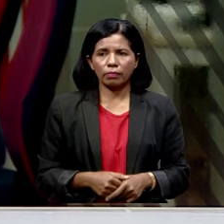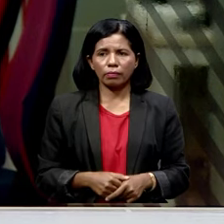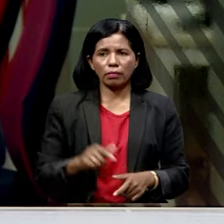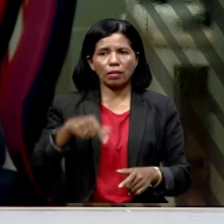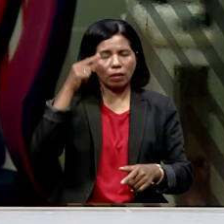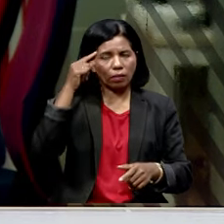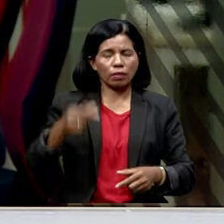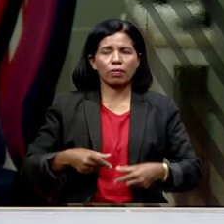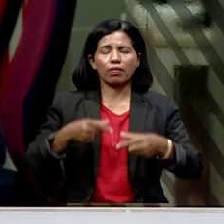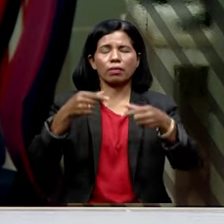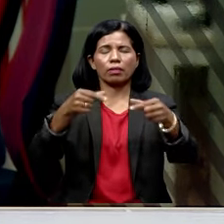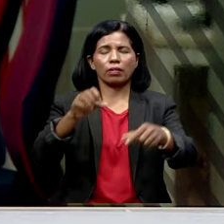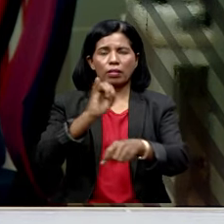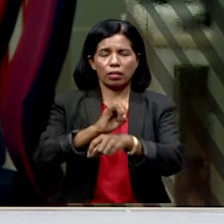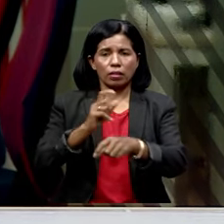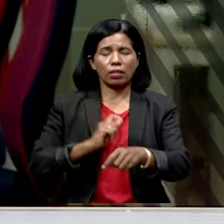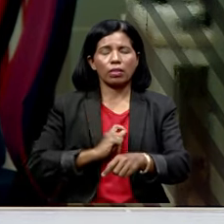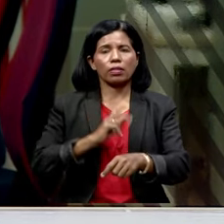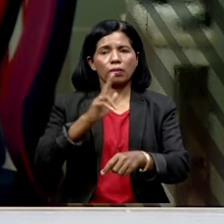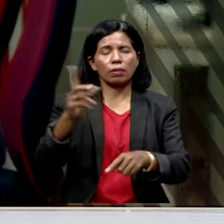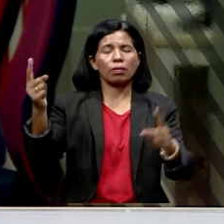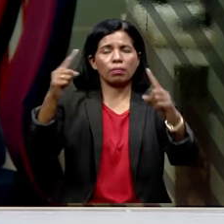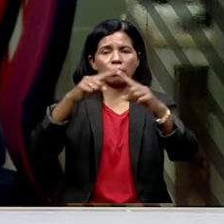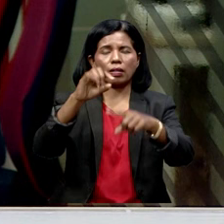Governo entrega un altar a Tassitolo by Igreja.